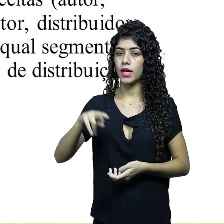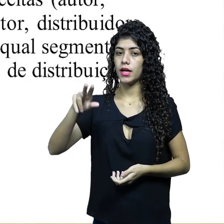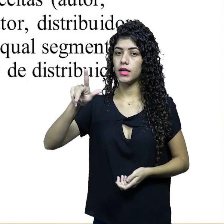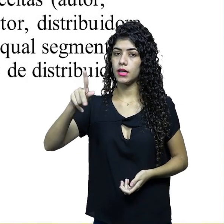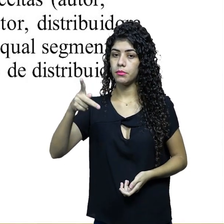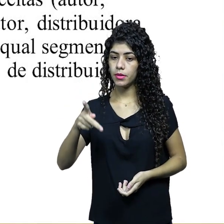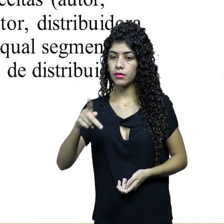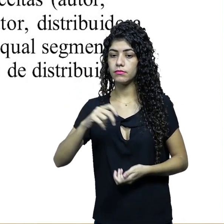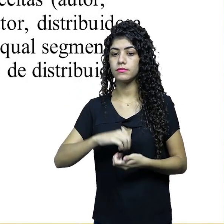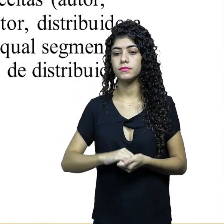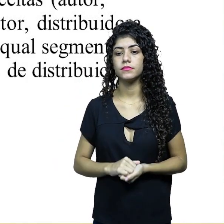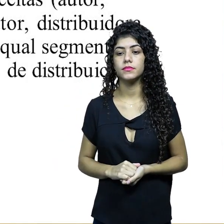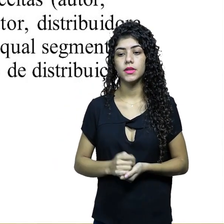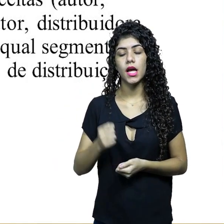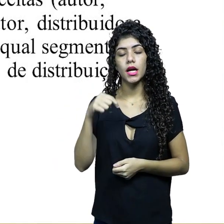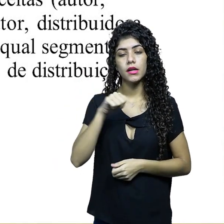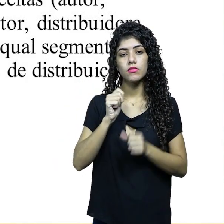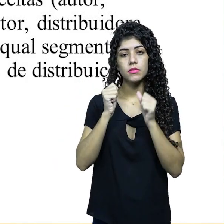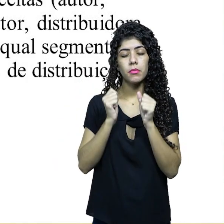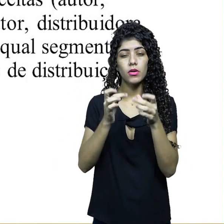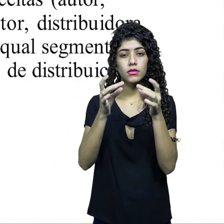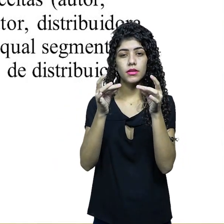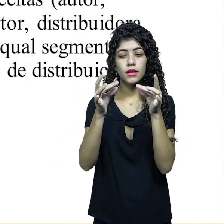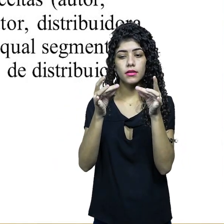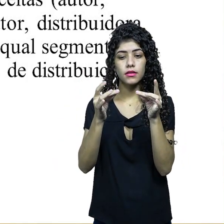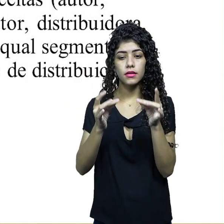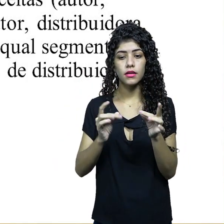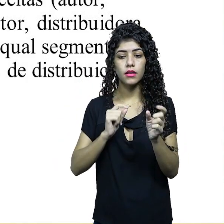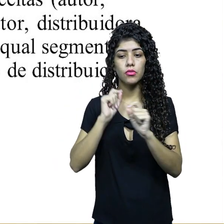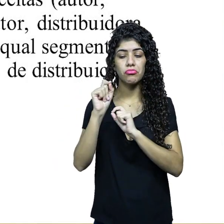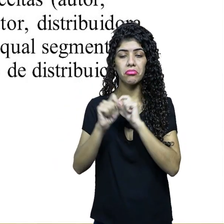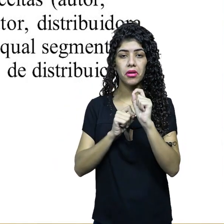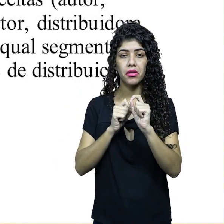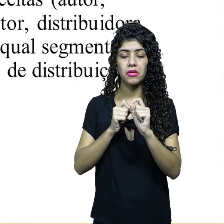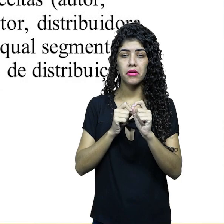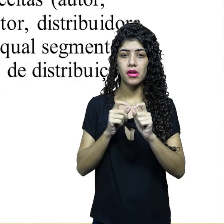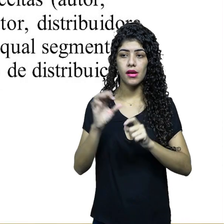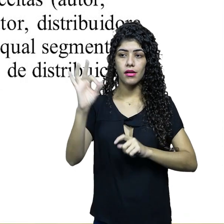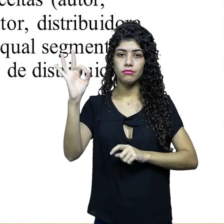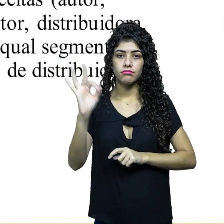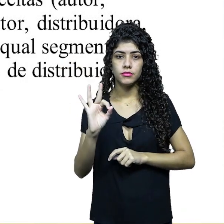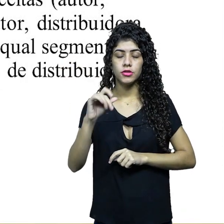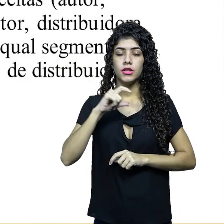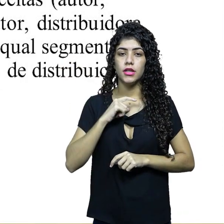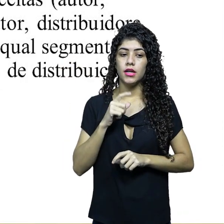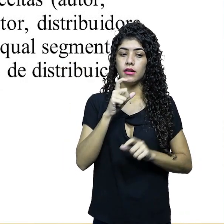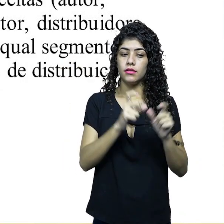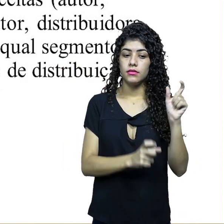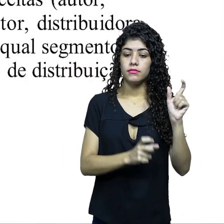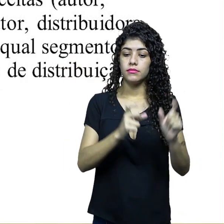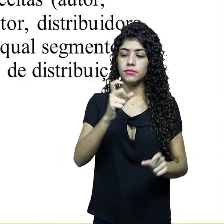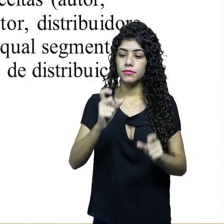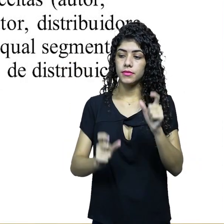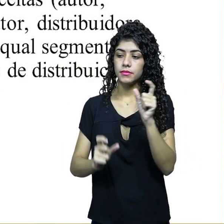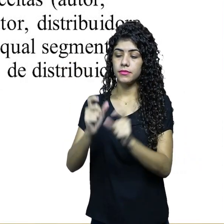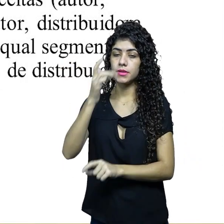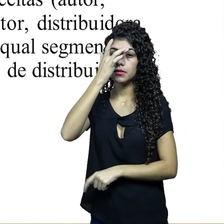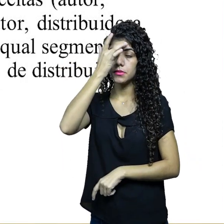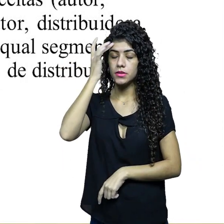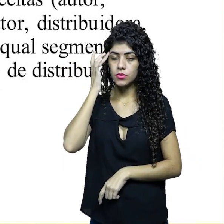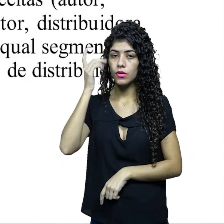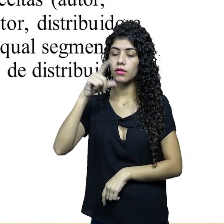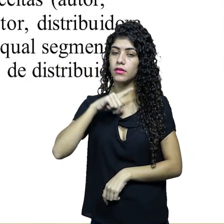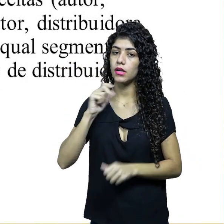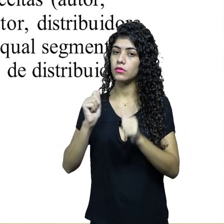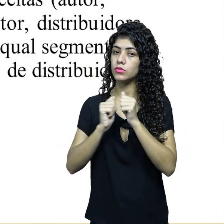do produtor, RLP. Aqui, você precisa detalhar os percentuais destinados a cada participante das